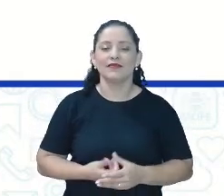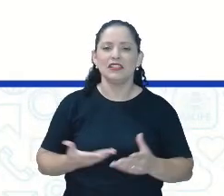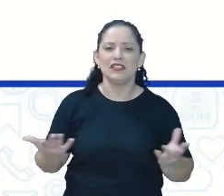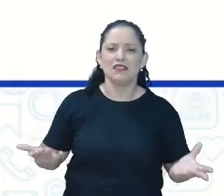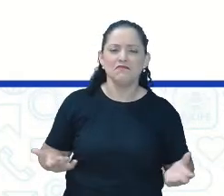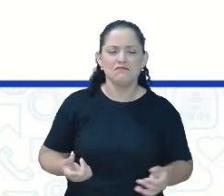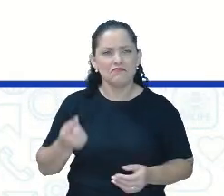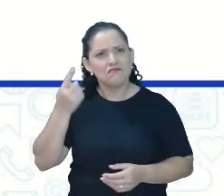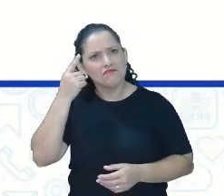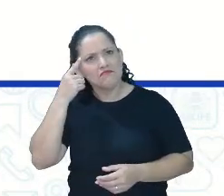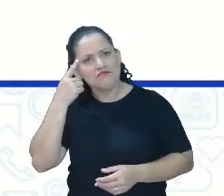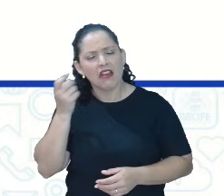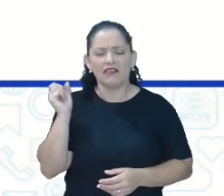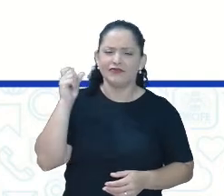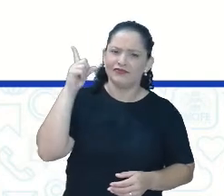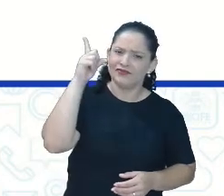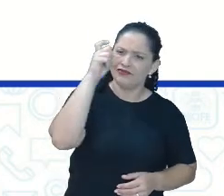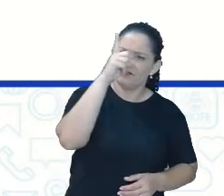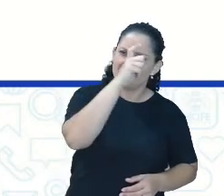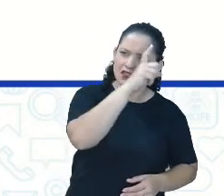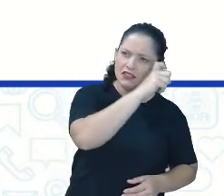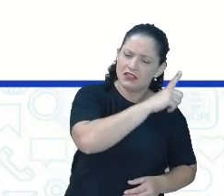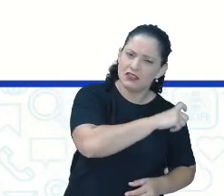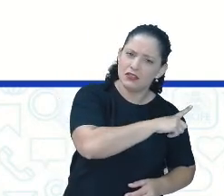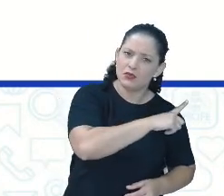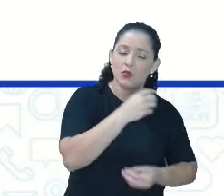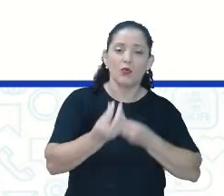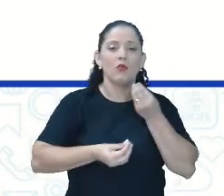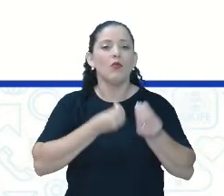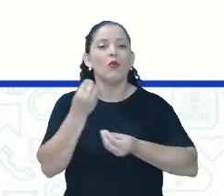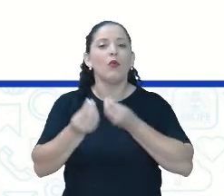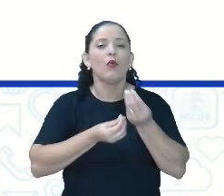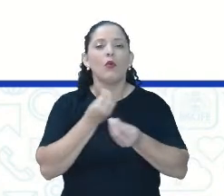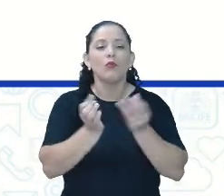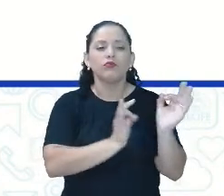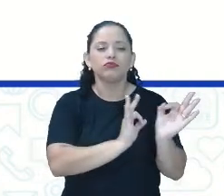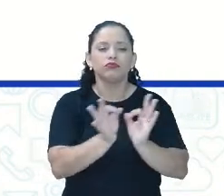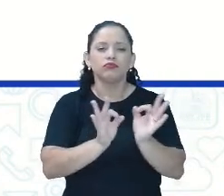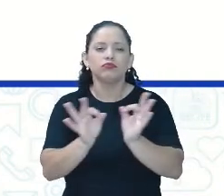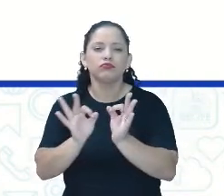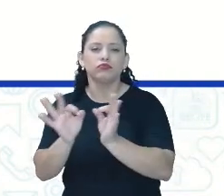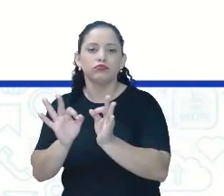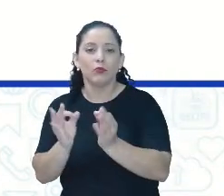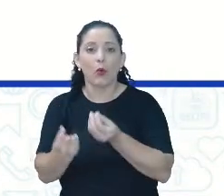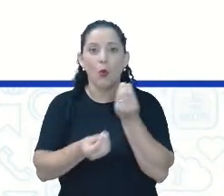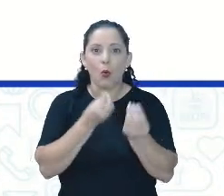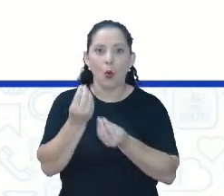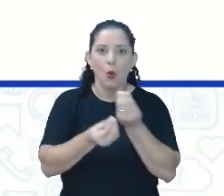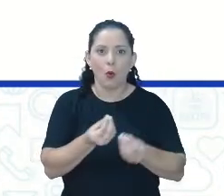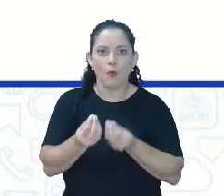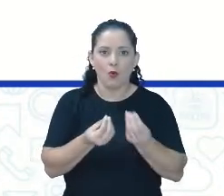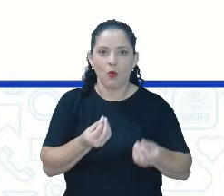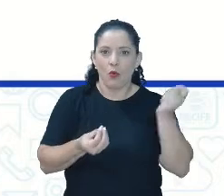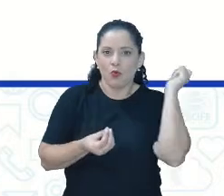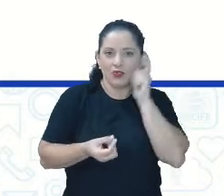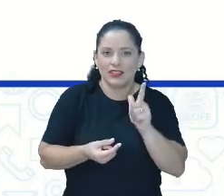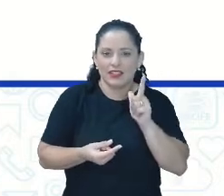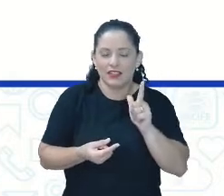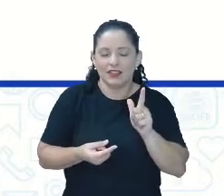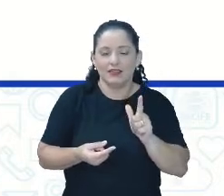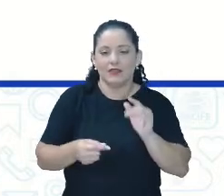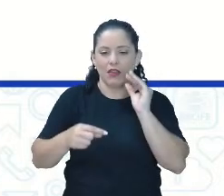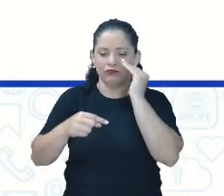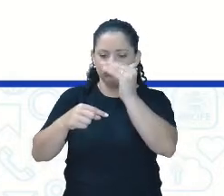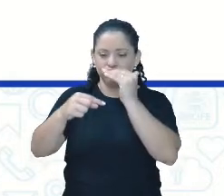pode parecer aí um pouco difícil para você, como é que você vai fazer para efetuar esta divisão, certo? Então, você